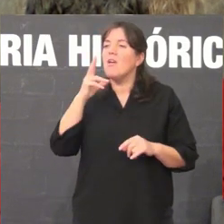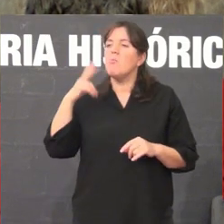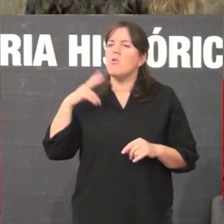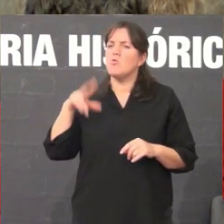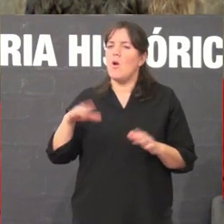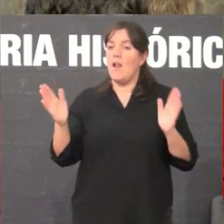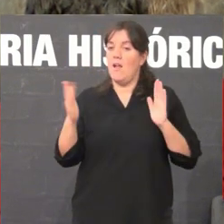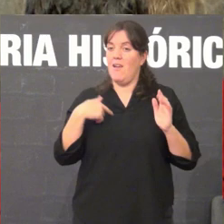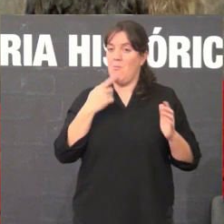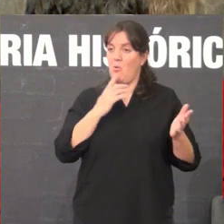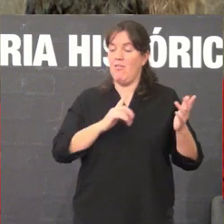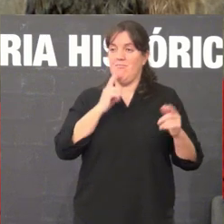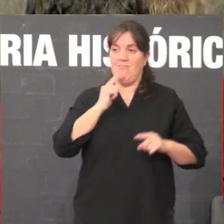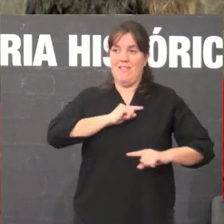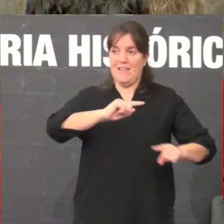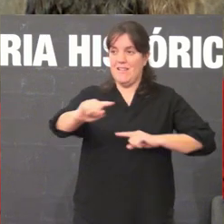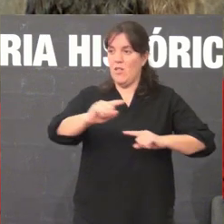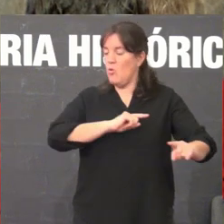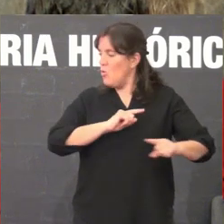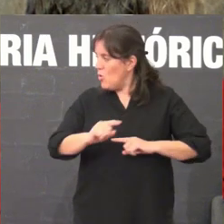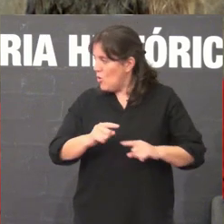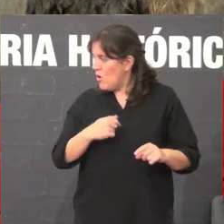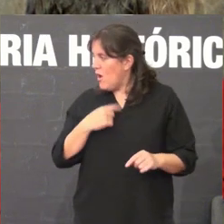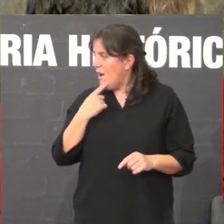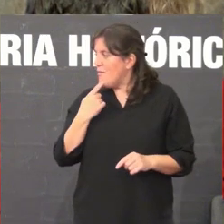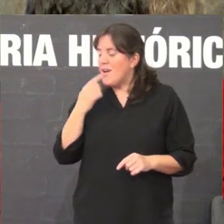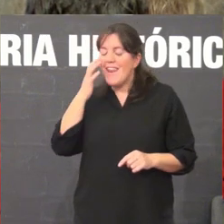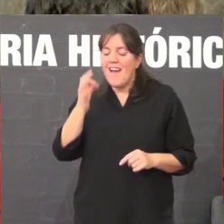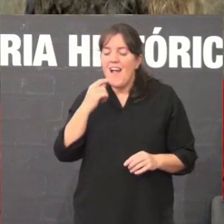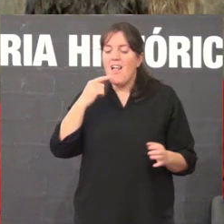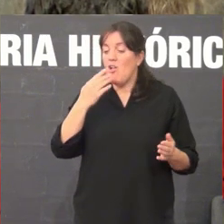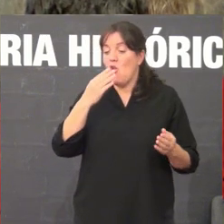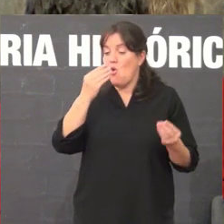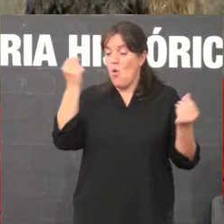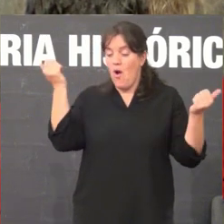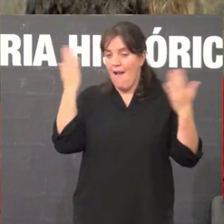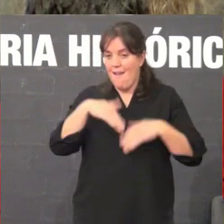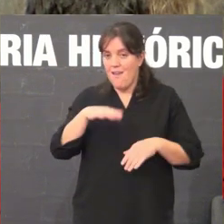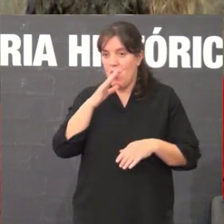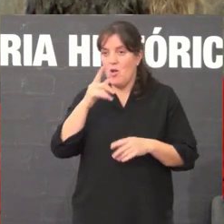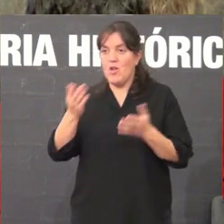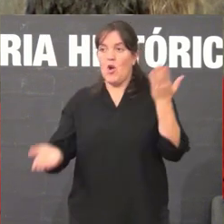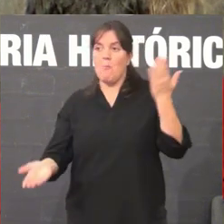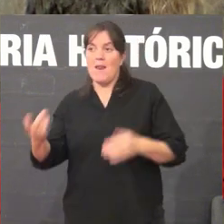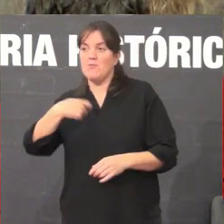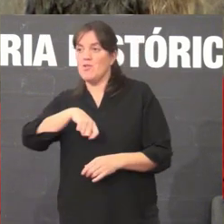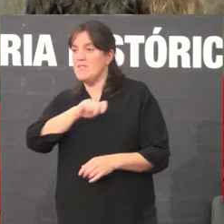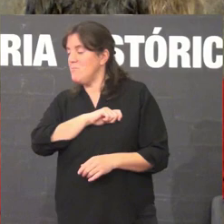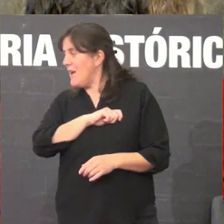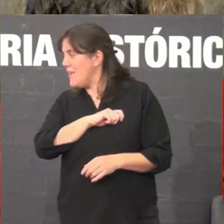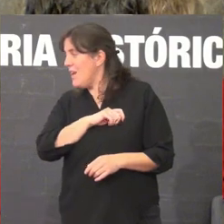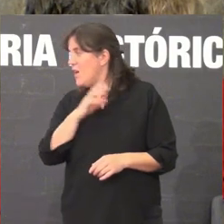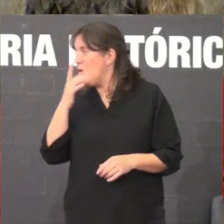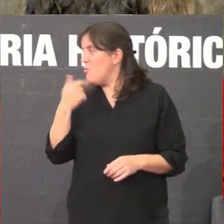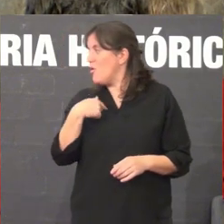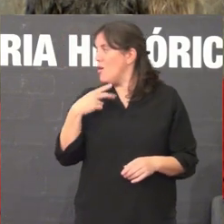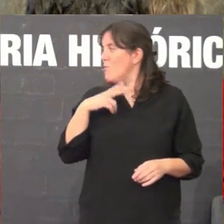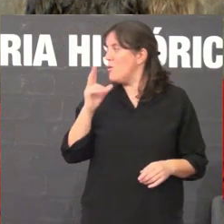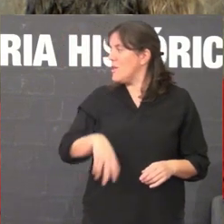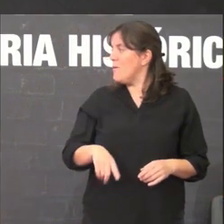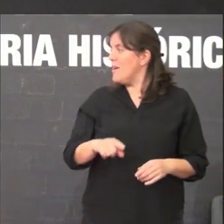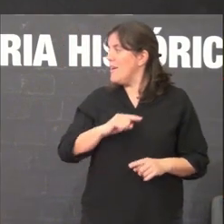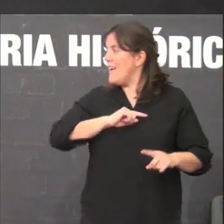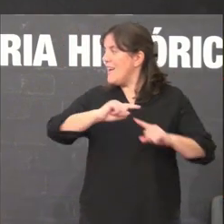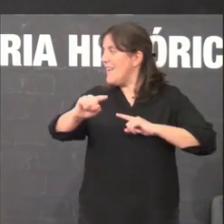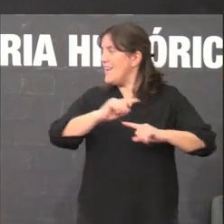ditadura portuguesa praticamente não existiu, comparando com Espanha. Em Portugal, a ditadura